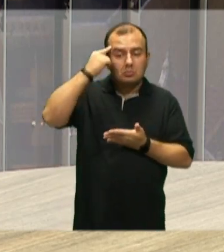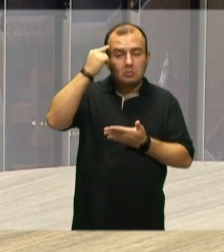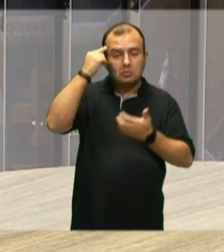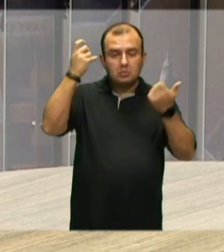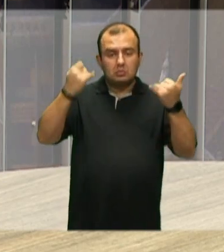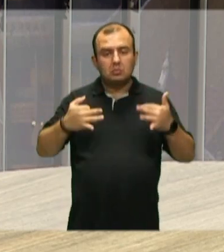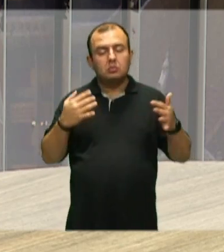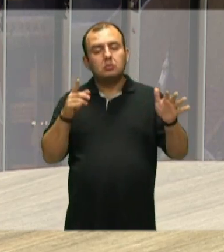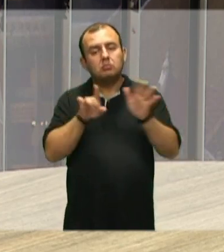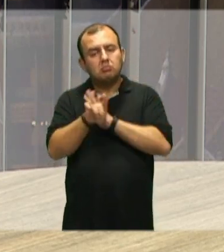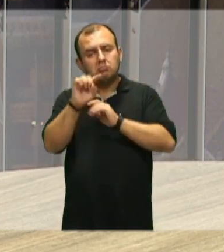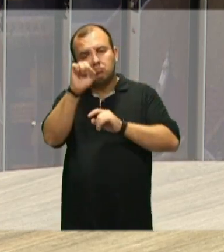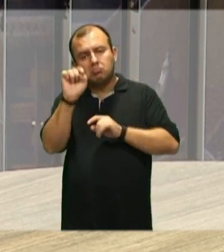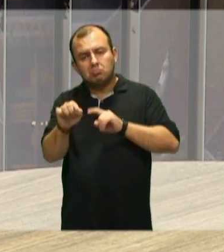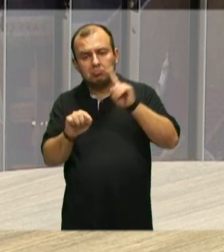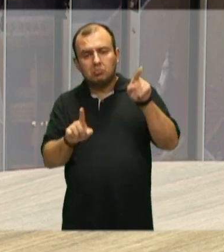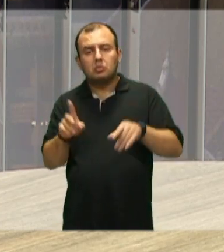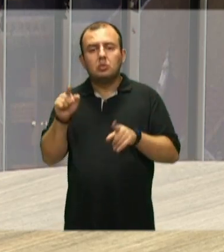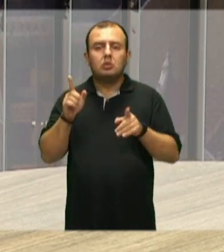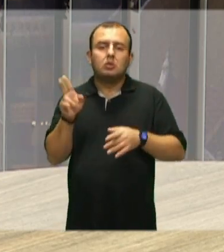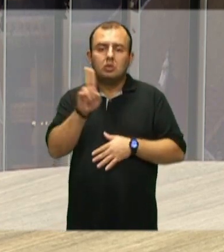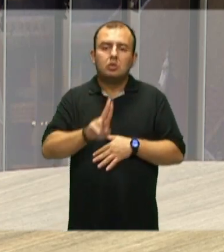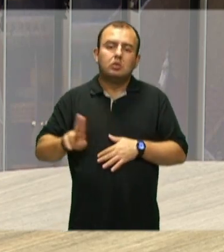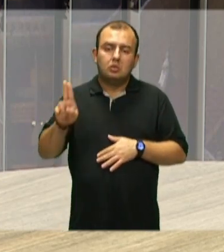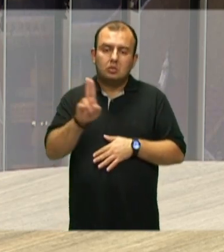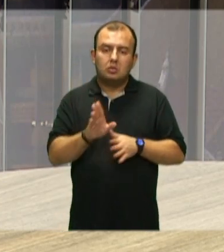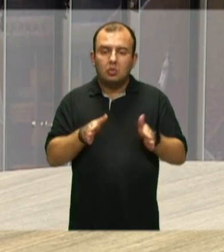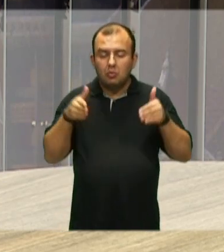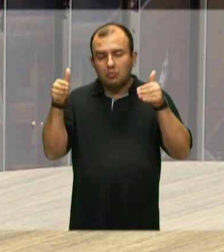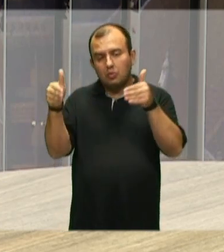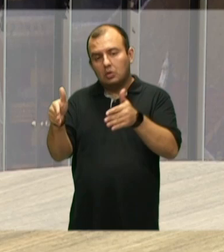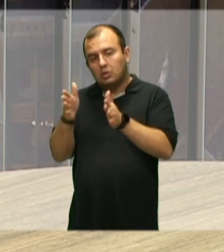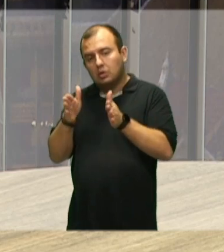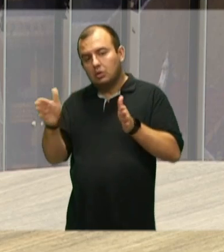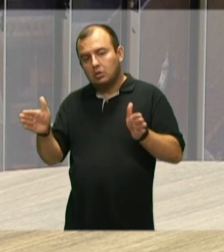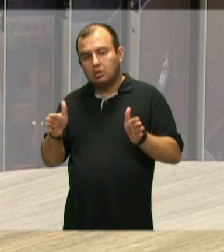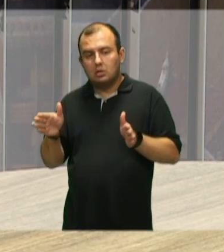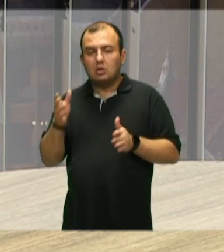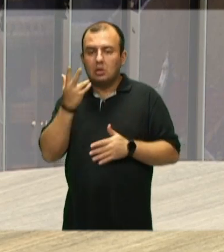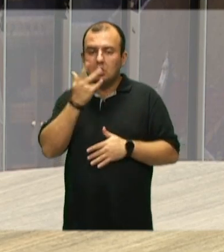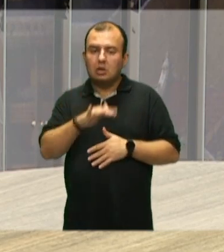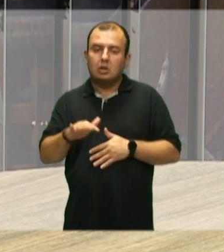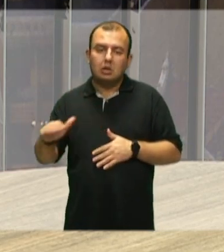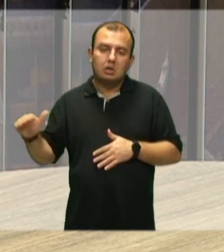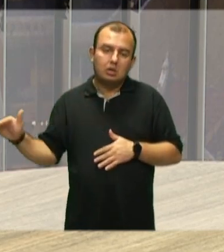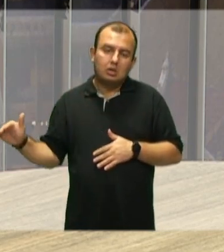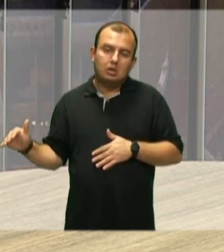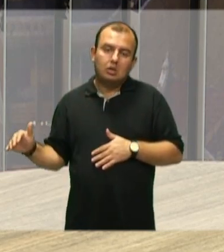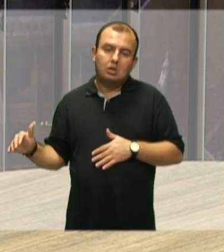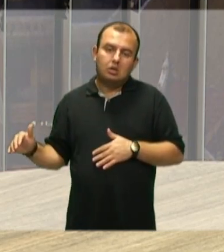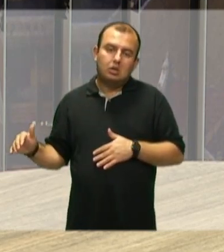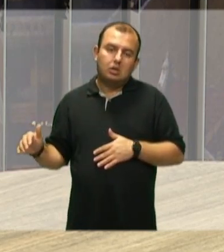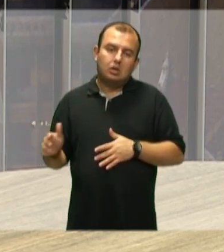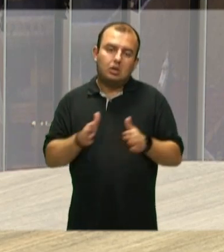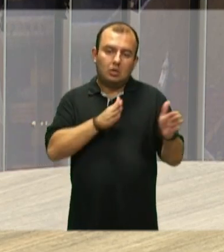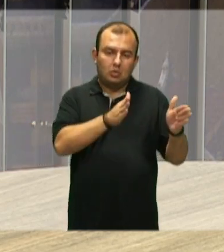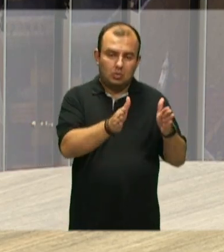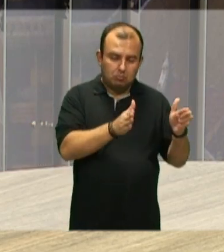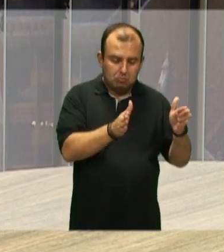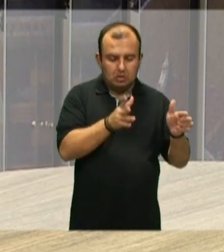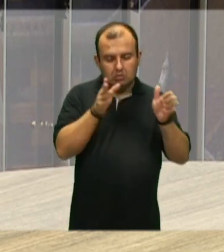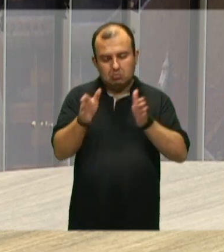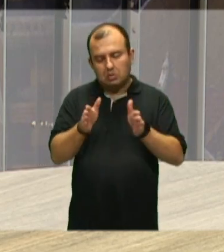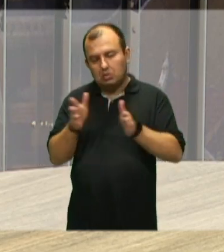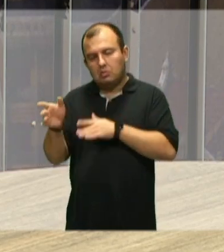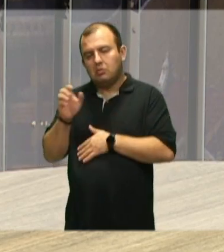ser questionado, né? A gente hoje está usando mais teatro para infância ou para infâncias, né? Já que a infância é longa